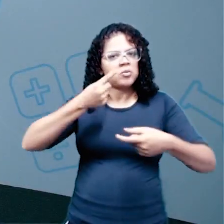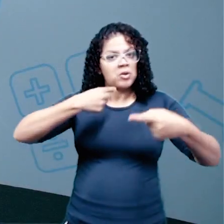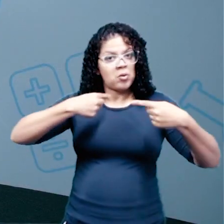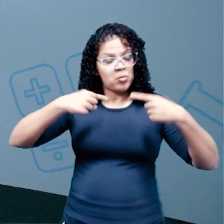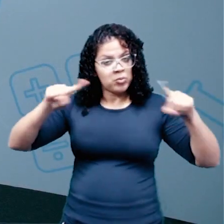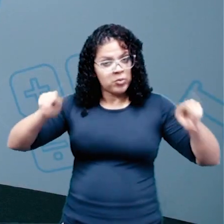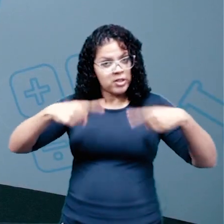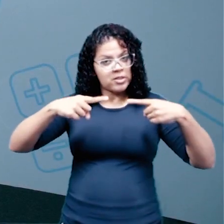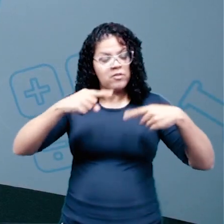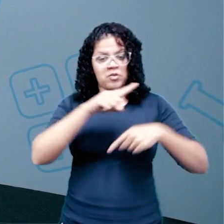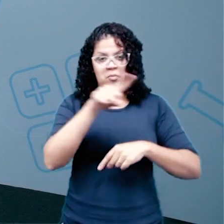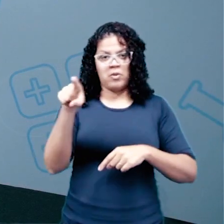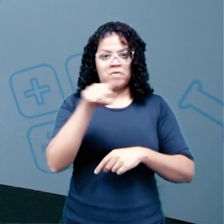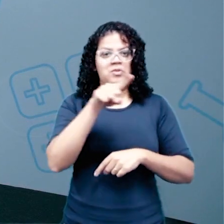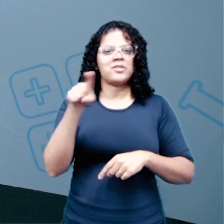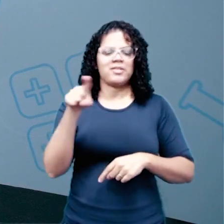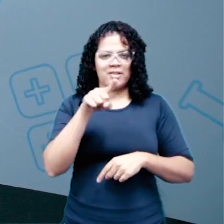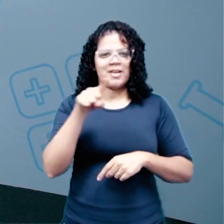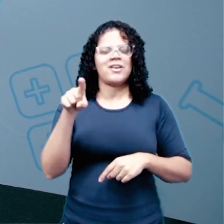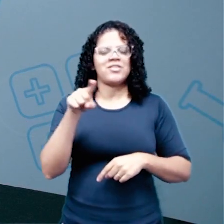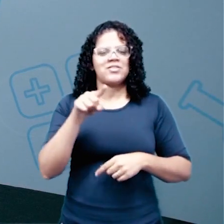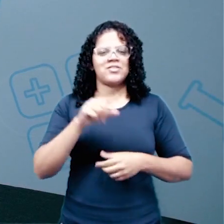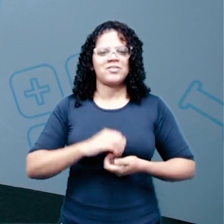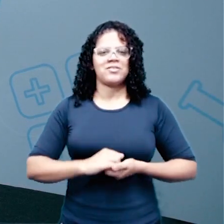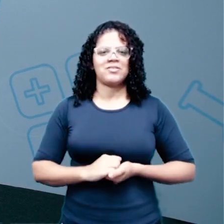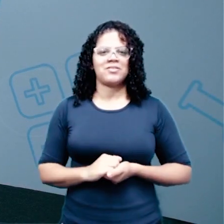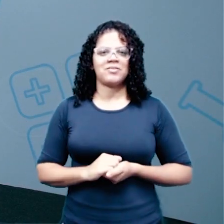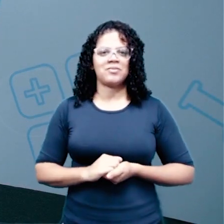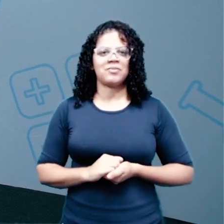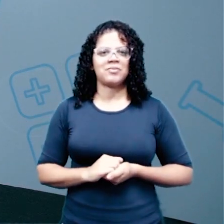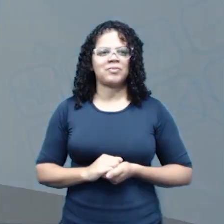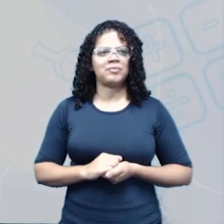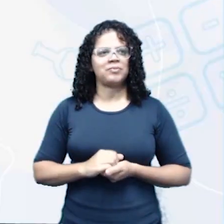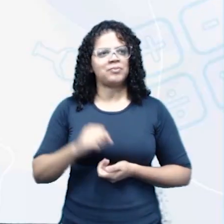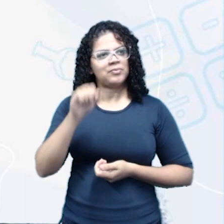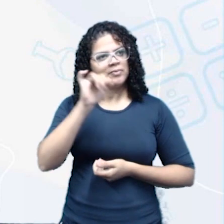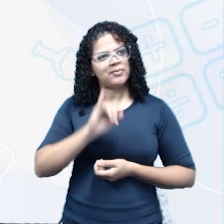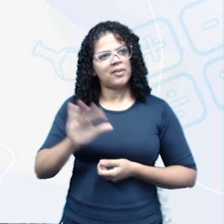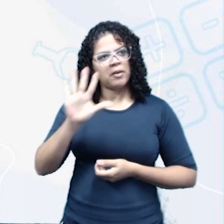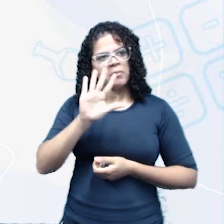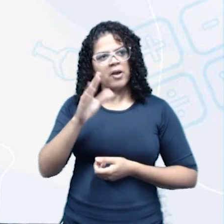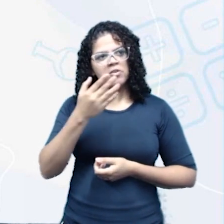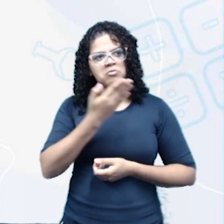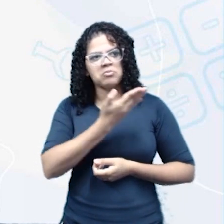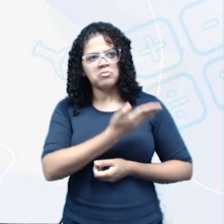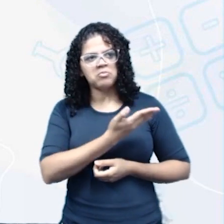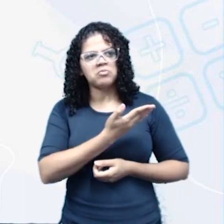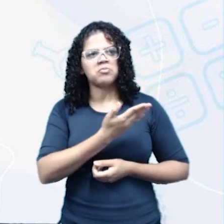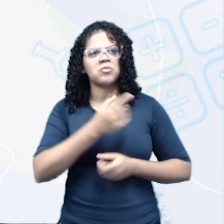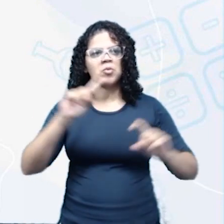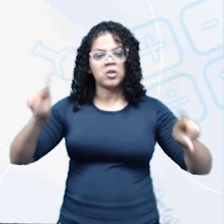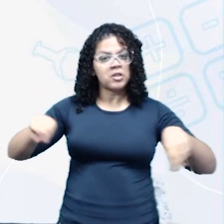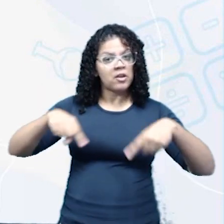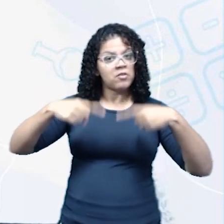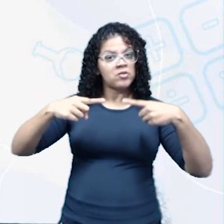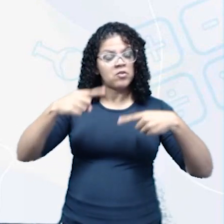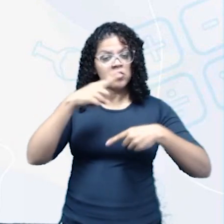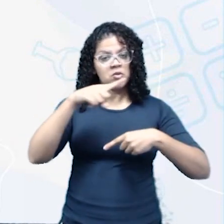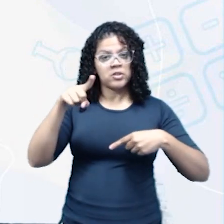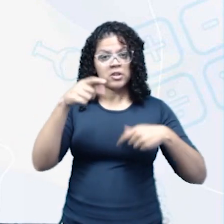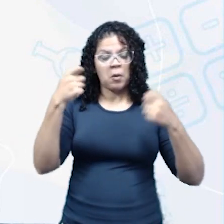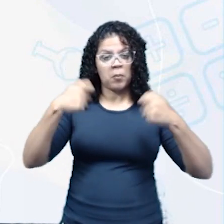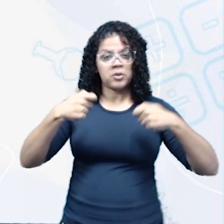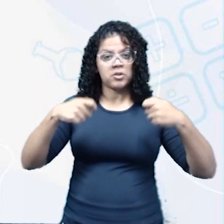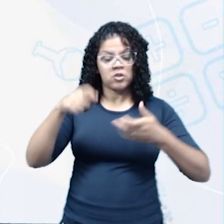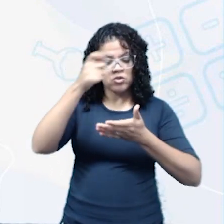encerrar a aula agora, mas vou deixar um desafio com vocês. Está aí na tela. O desafio é o seguinte: escreva no caderno